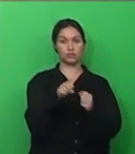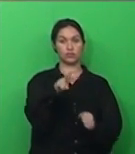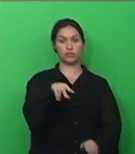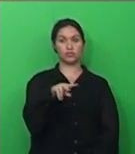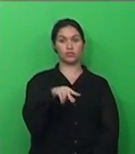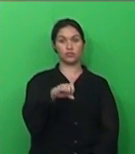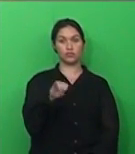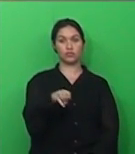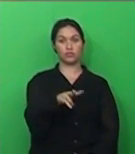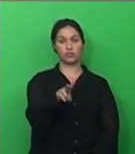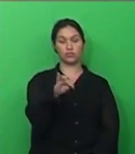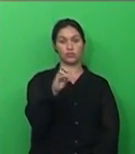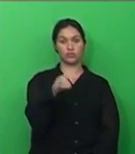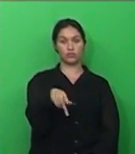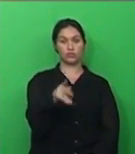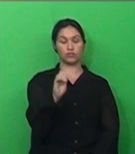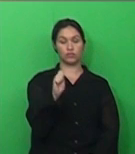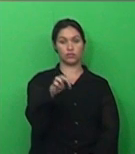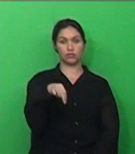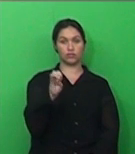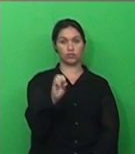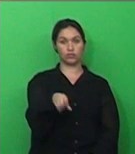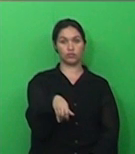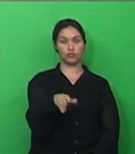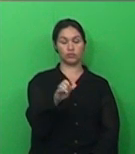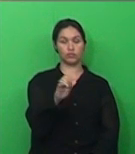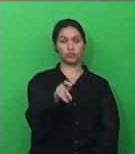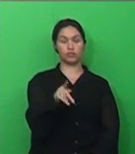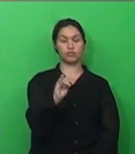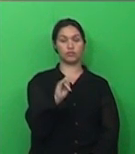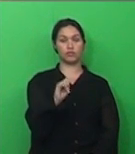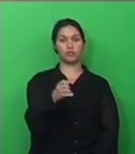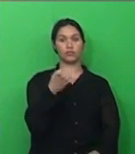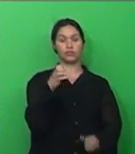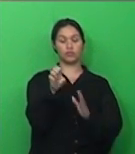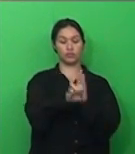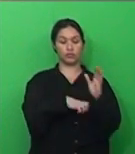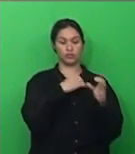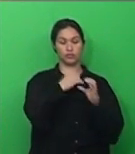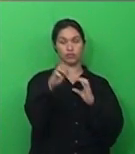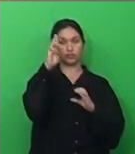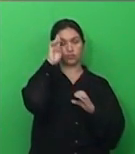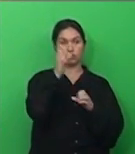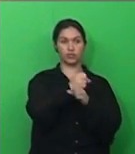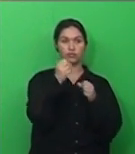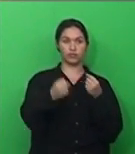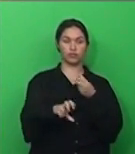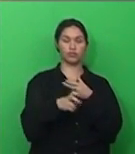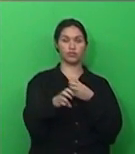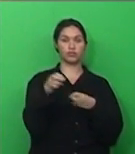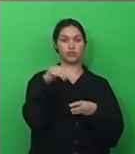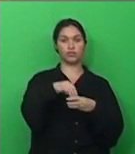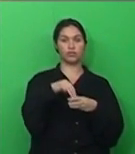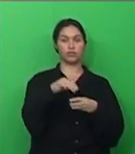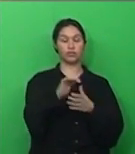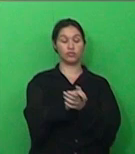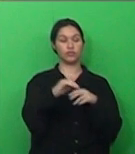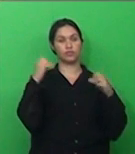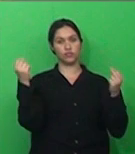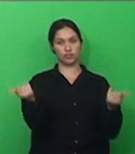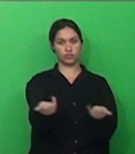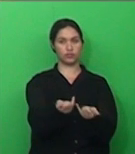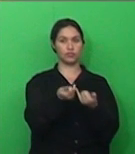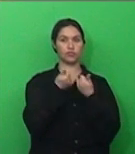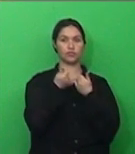Kaminski. Assunto: envio de expediente ao chefe do Poder Executivo Municipal para que informe esta Casa Legística acerca